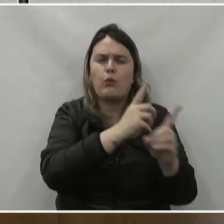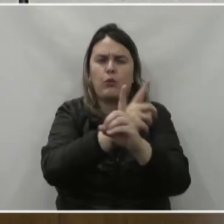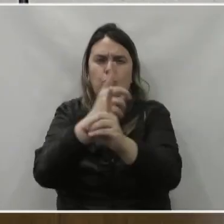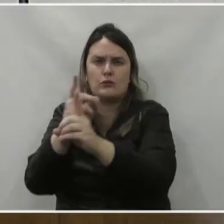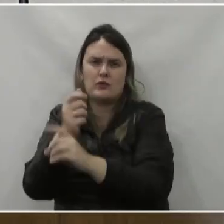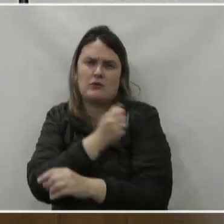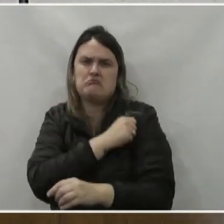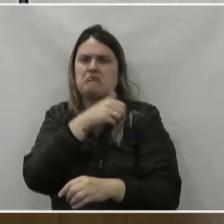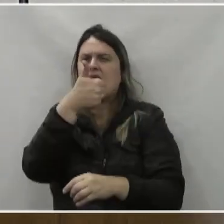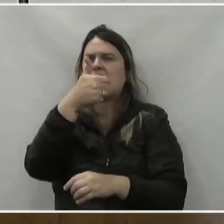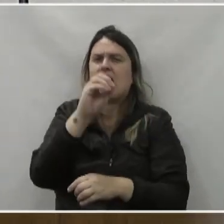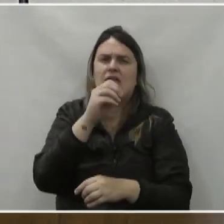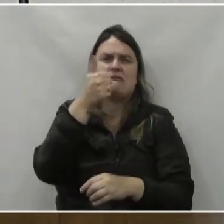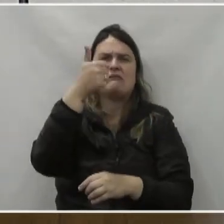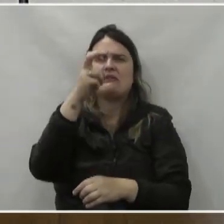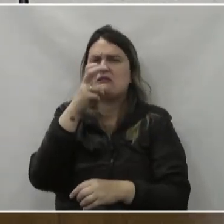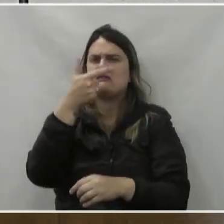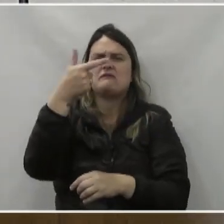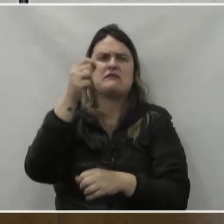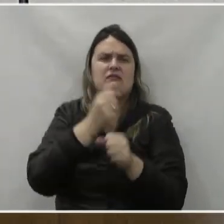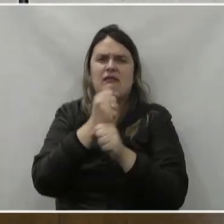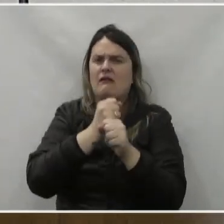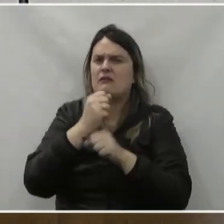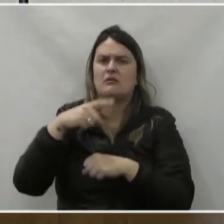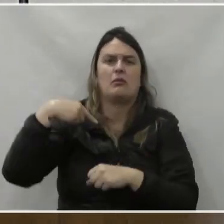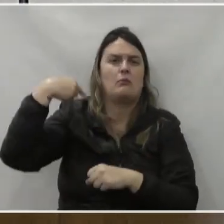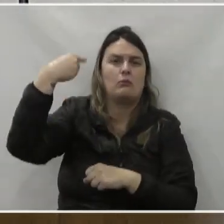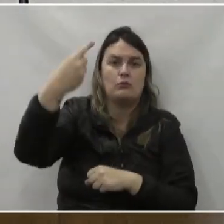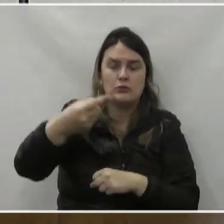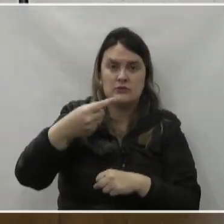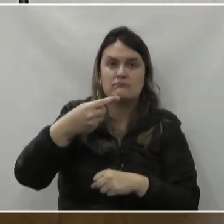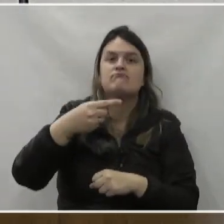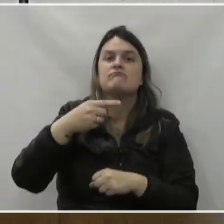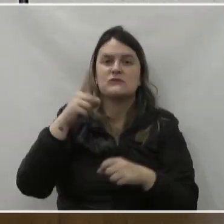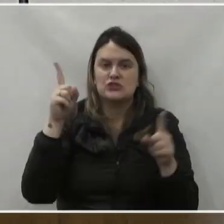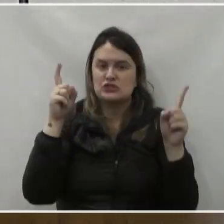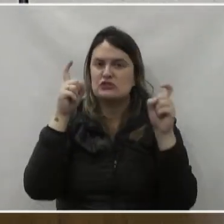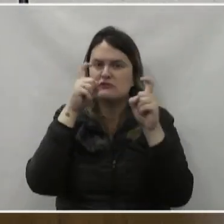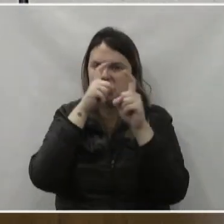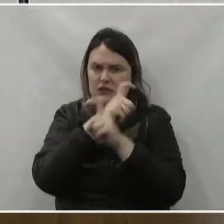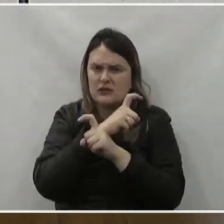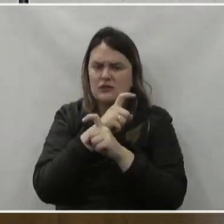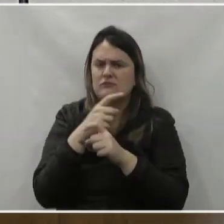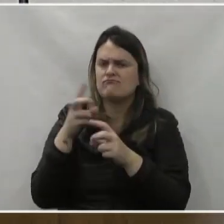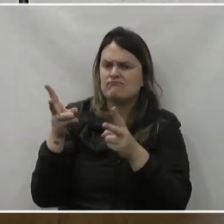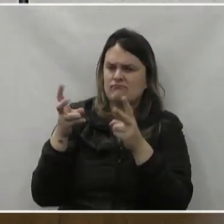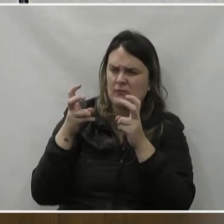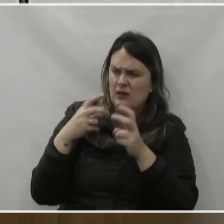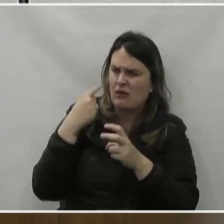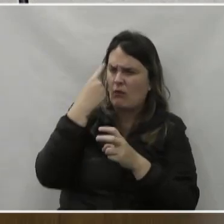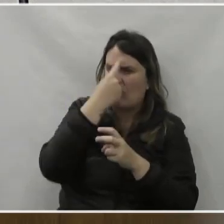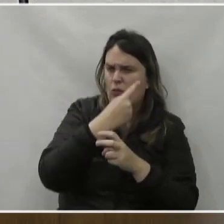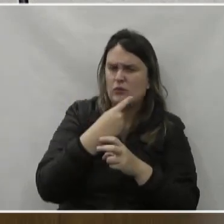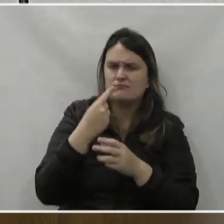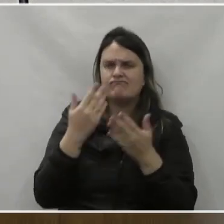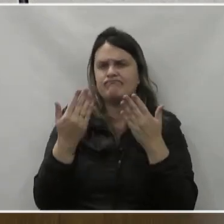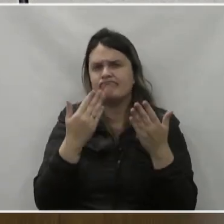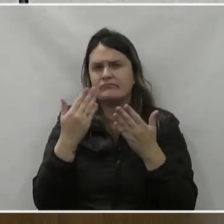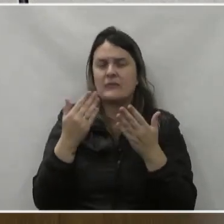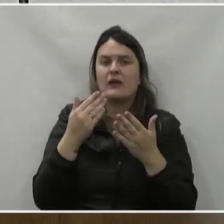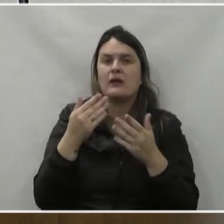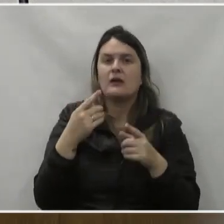alunos 10, 15, 20 anos depois. Tem dificuldade até de reconhecer aquele aluno que